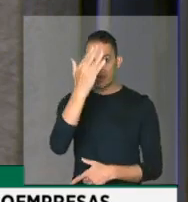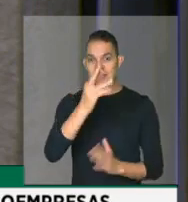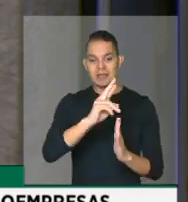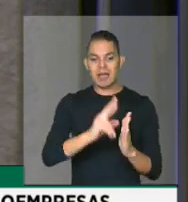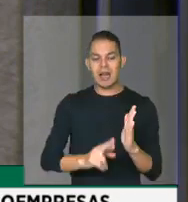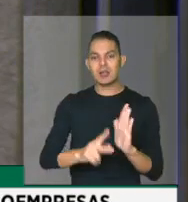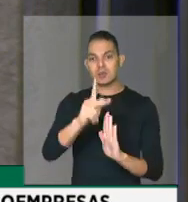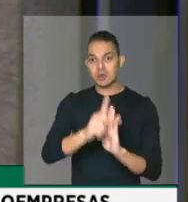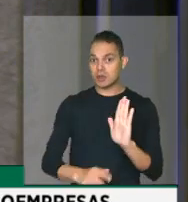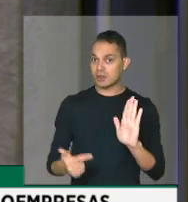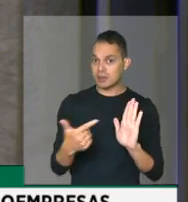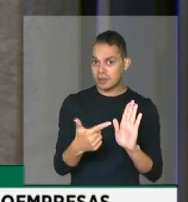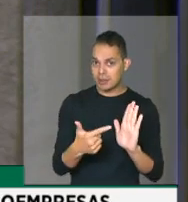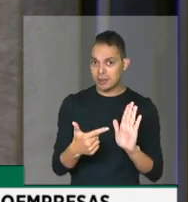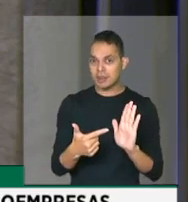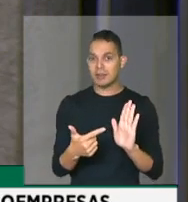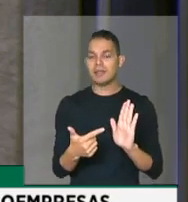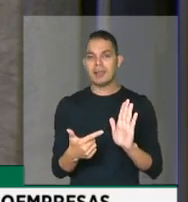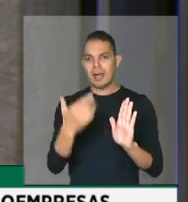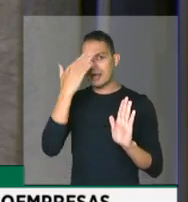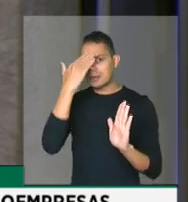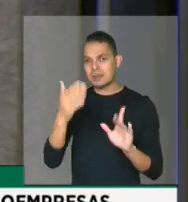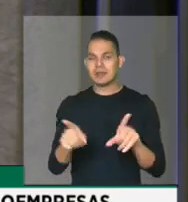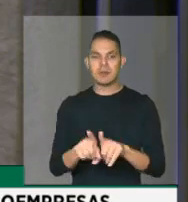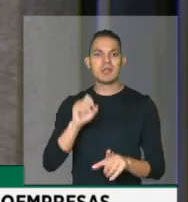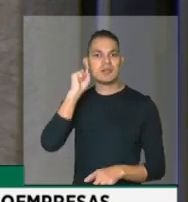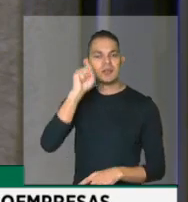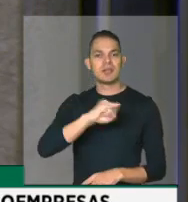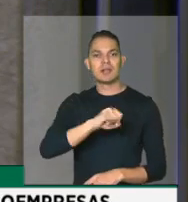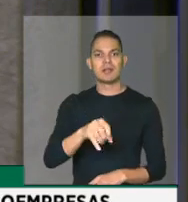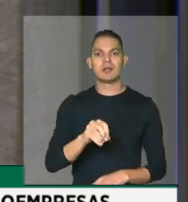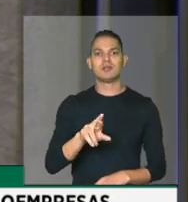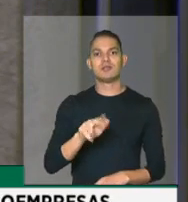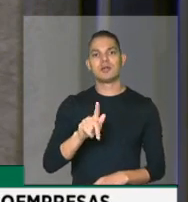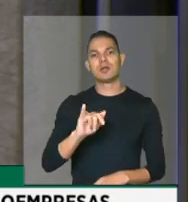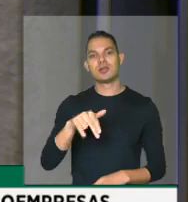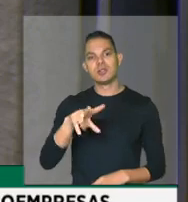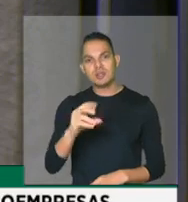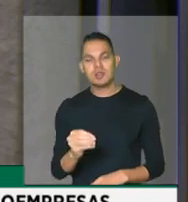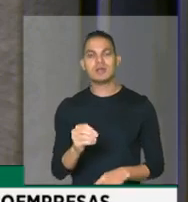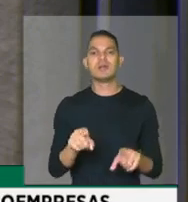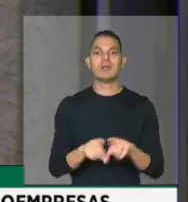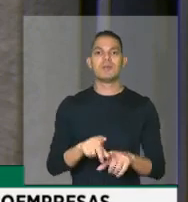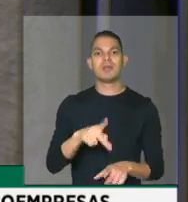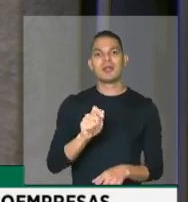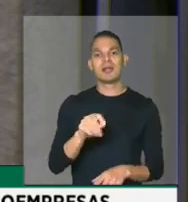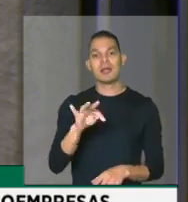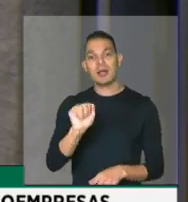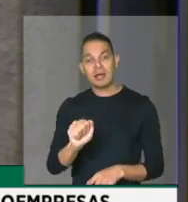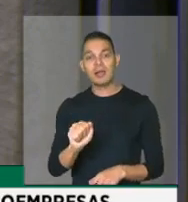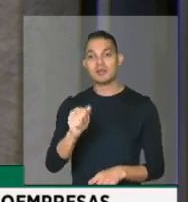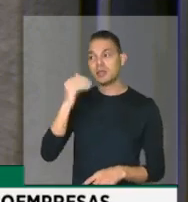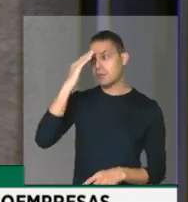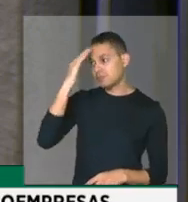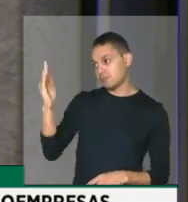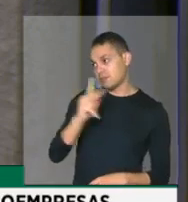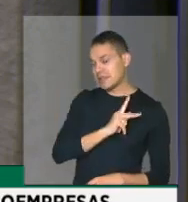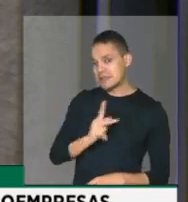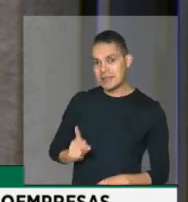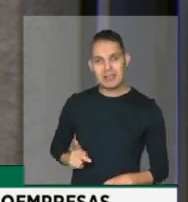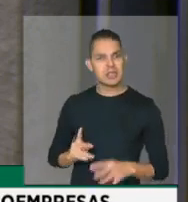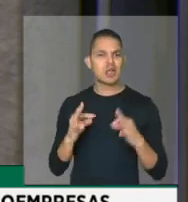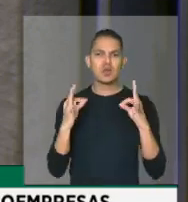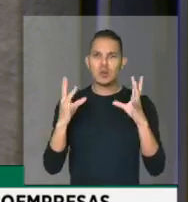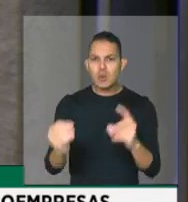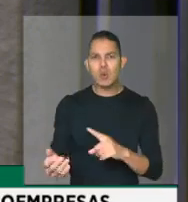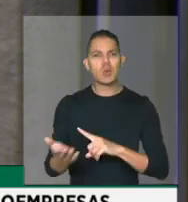desse projeto, já agradeci também ao senador Jorginho, à senadora Cátia Abreu, agradeço, senhor presidente, ao senhor e a todos aqueles que